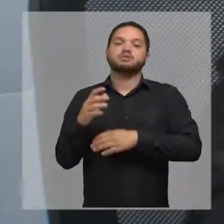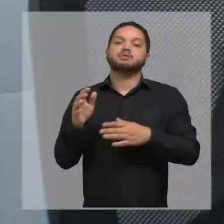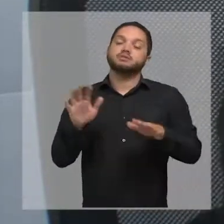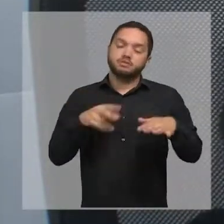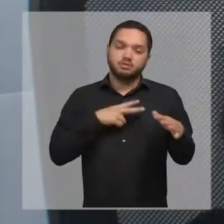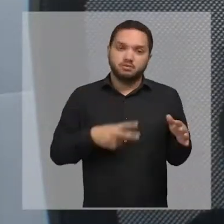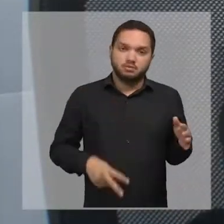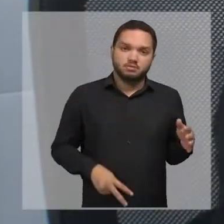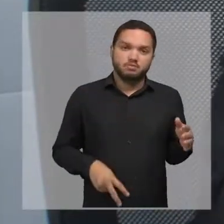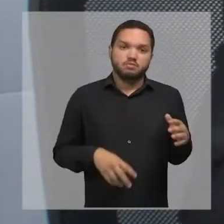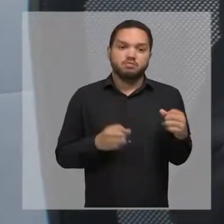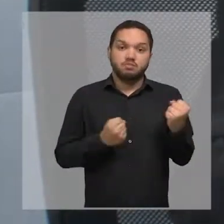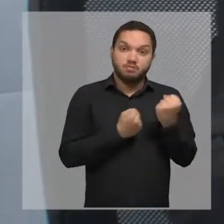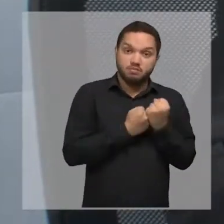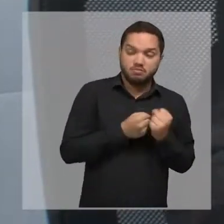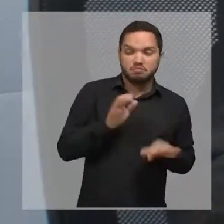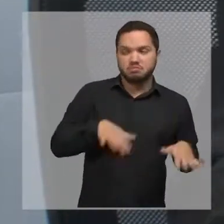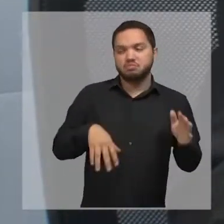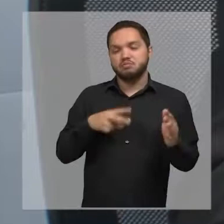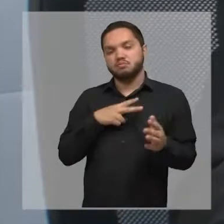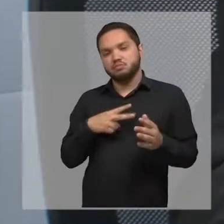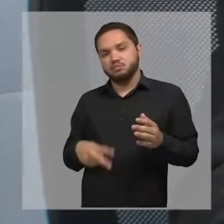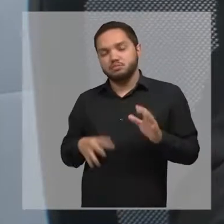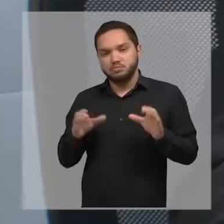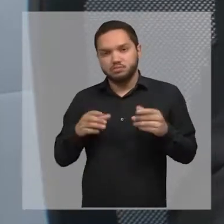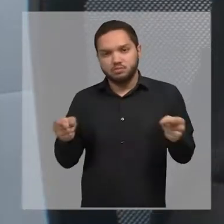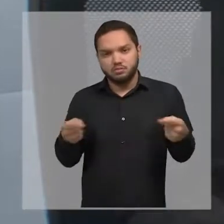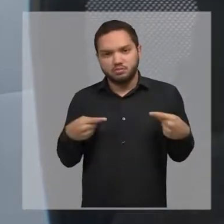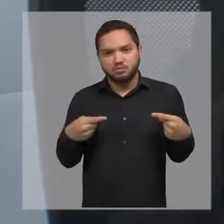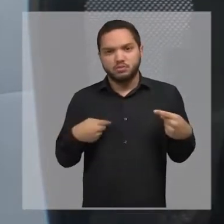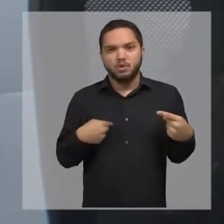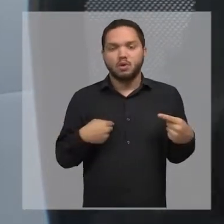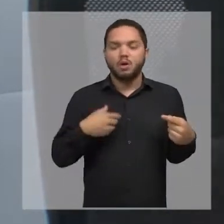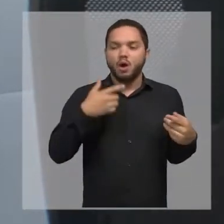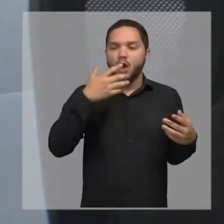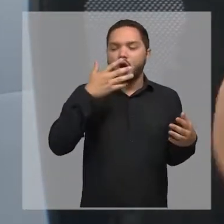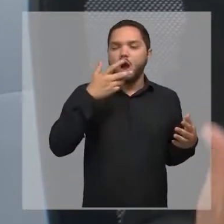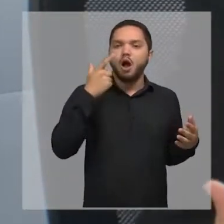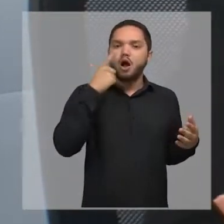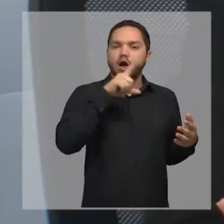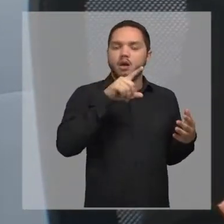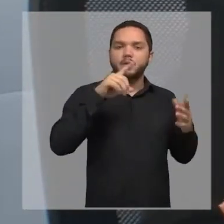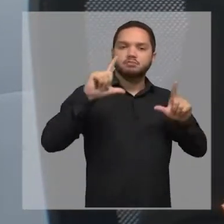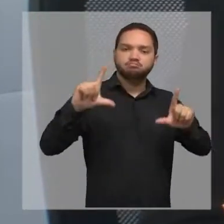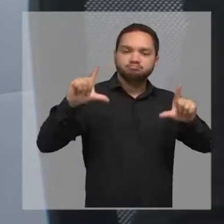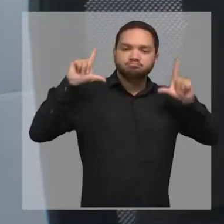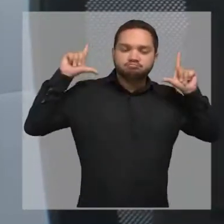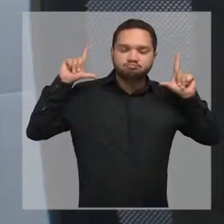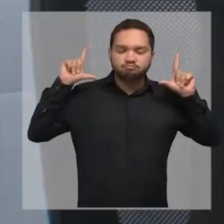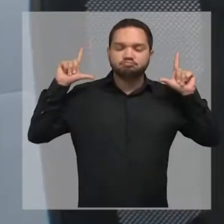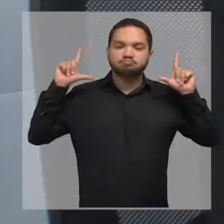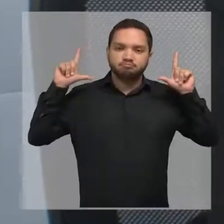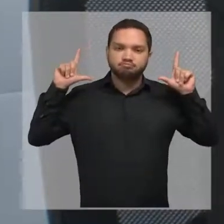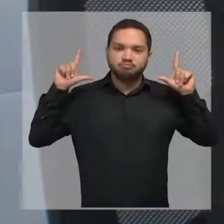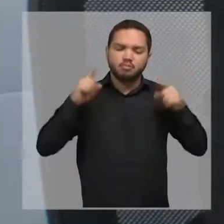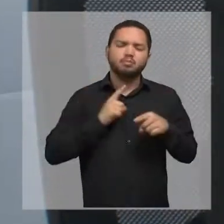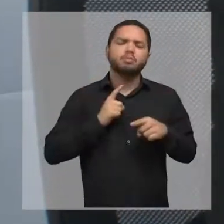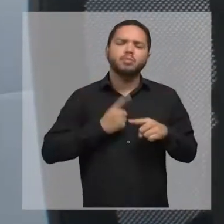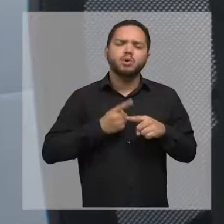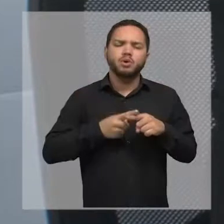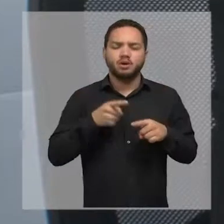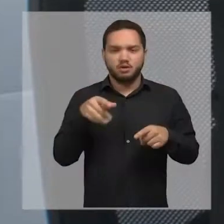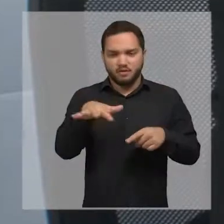tanto o vereador de situação como de oposição consegue se destacar dos outros. Porque o grande dilema